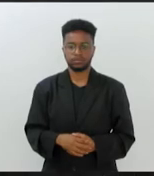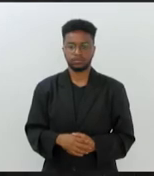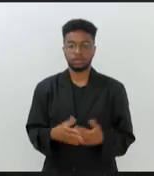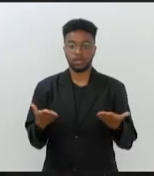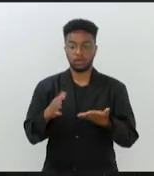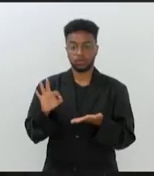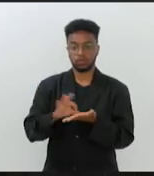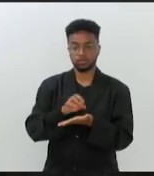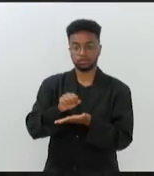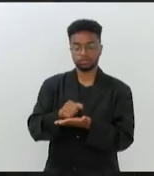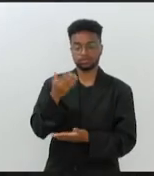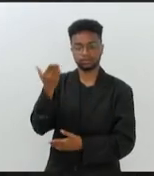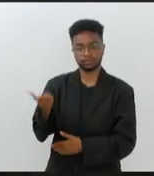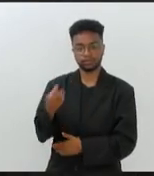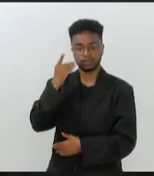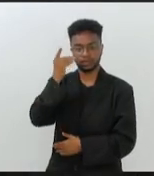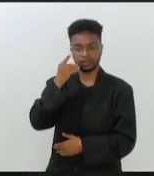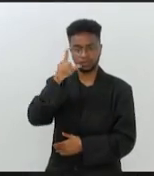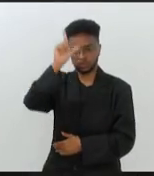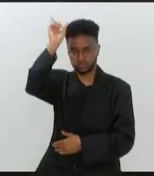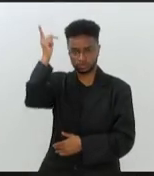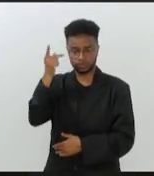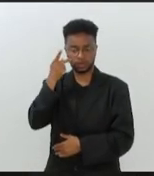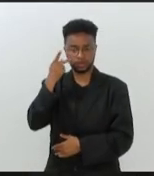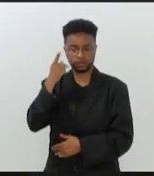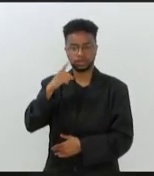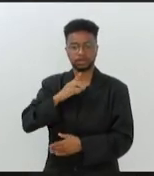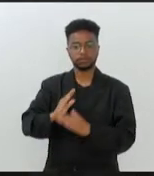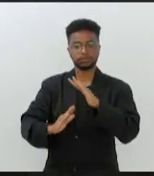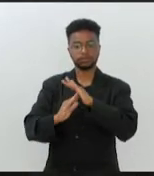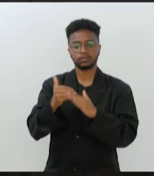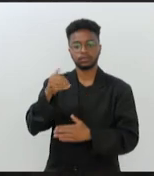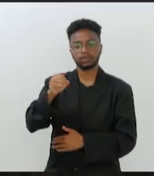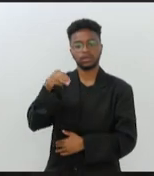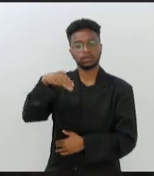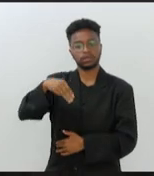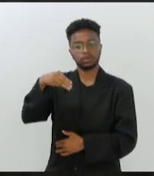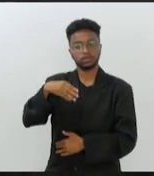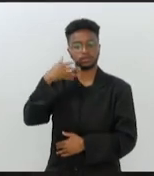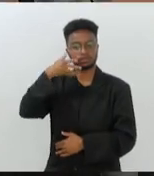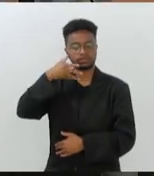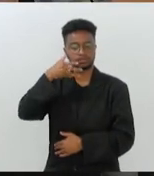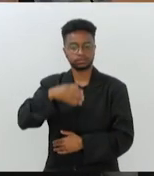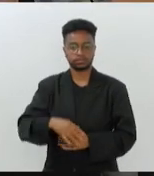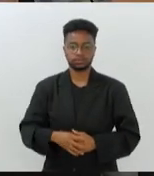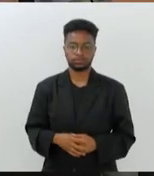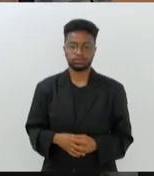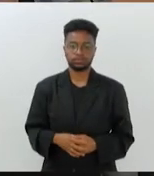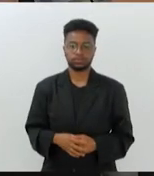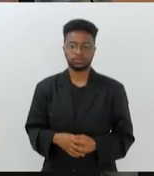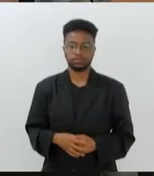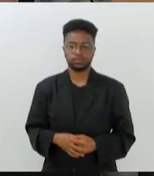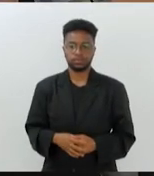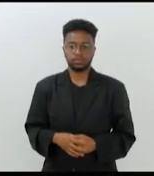Próximo orador inscrito, deputado Luiz Paulo, Vossa Excelência dispõe do tempo regimental.